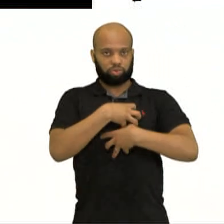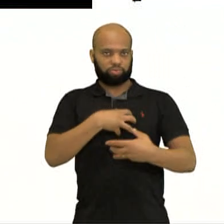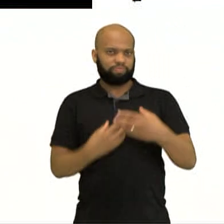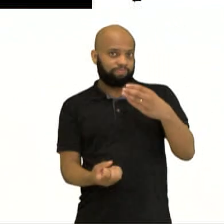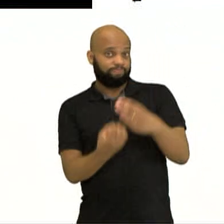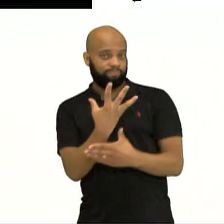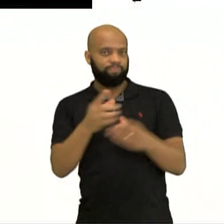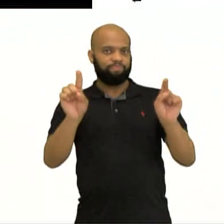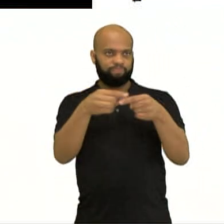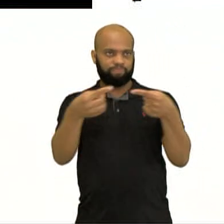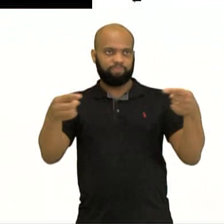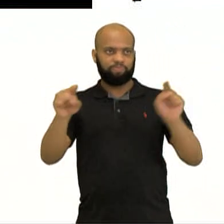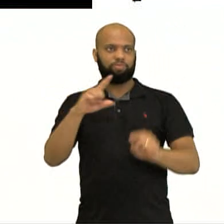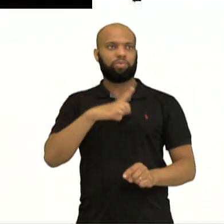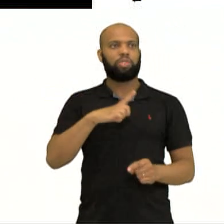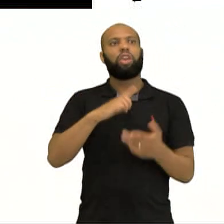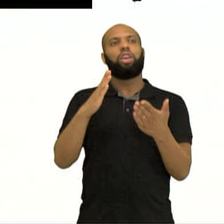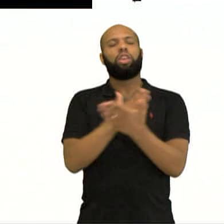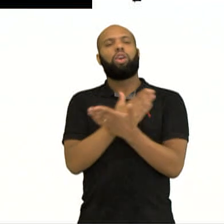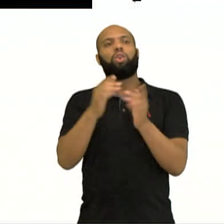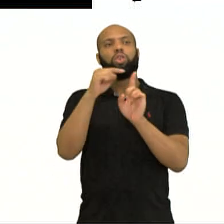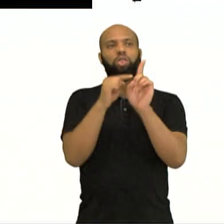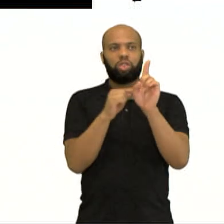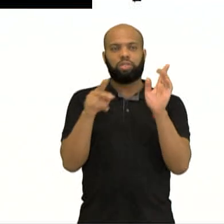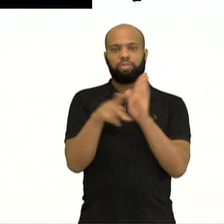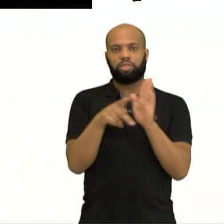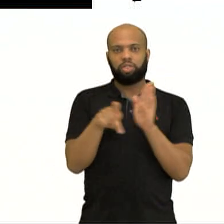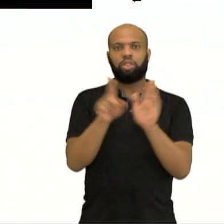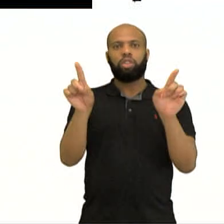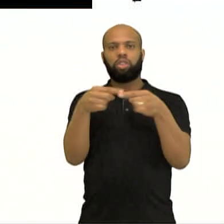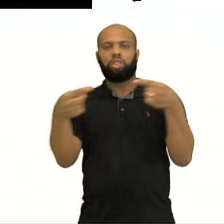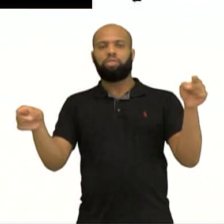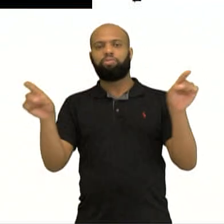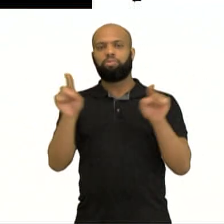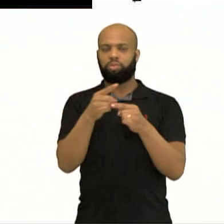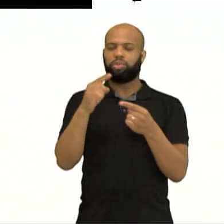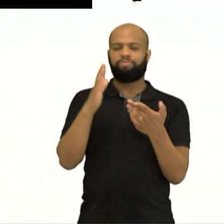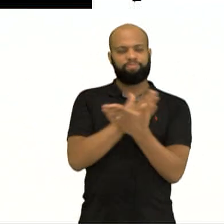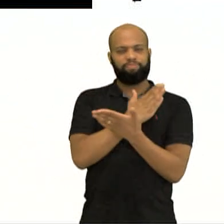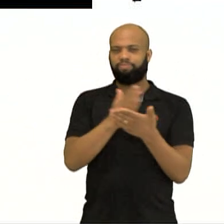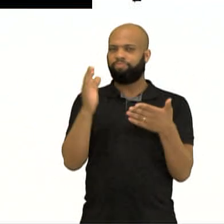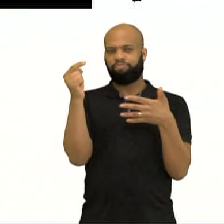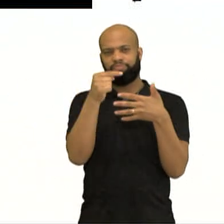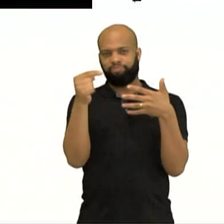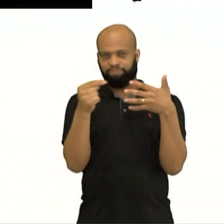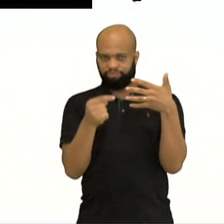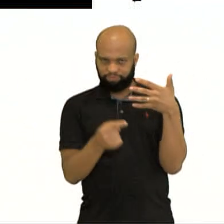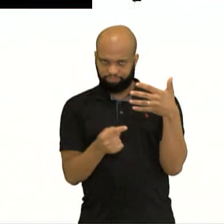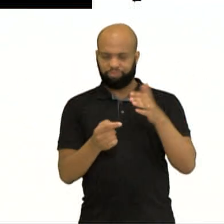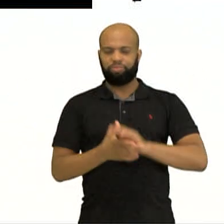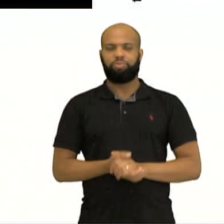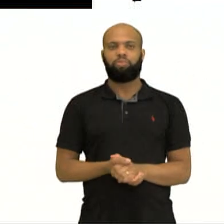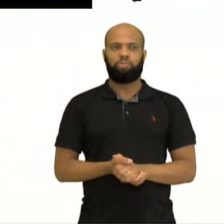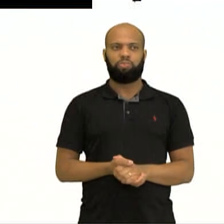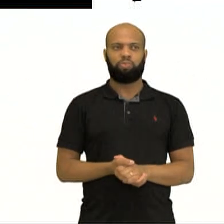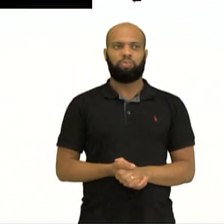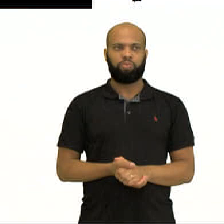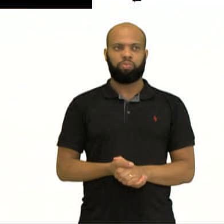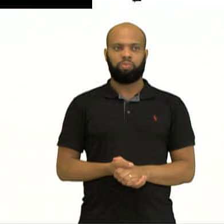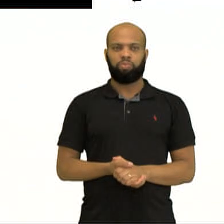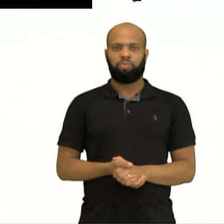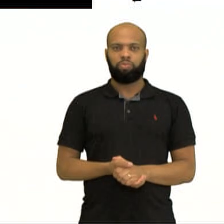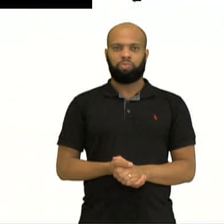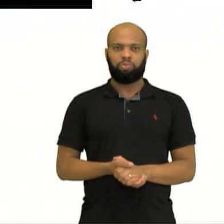incorporava blue notes, chamada e resposta, forma sincopada, polirritmia, improvisação e notas